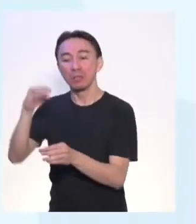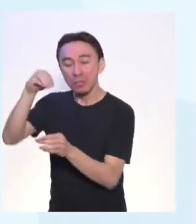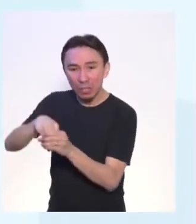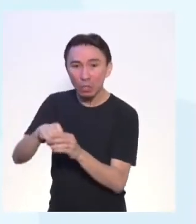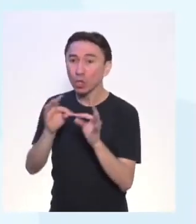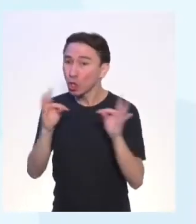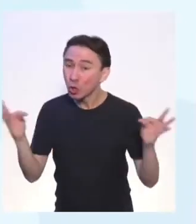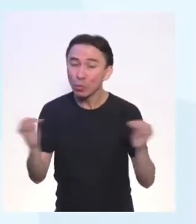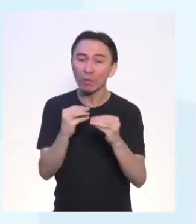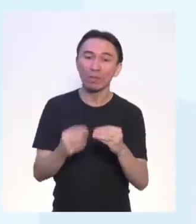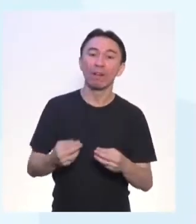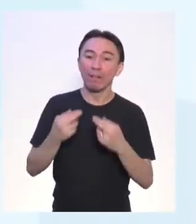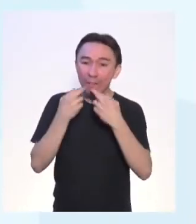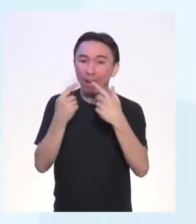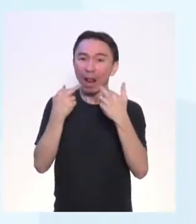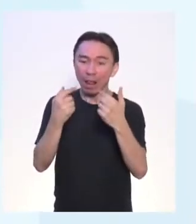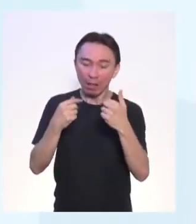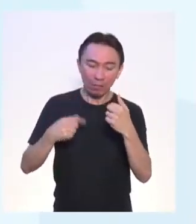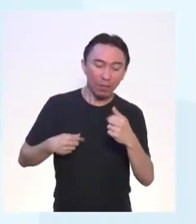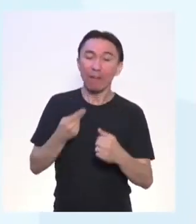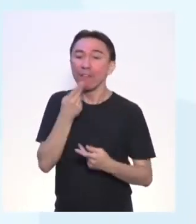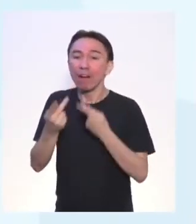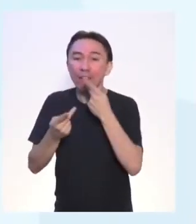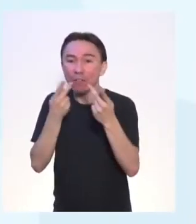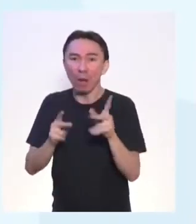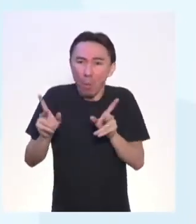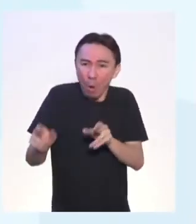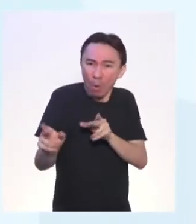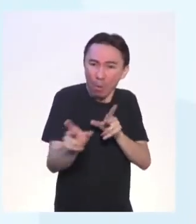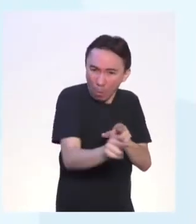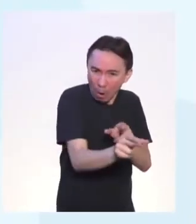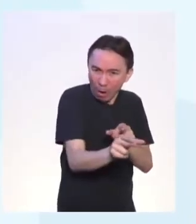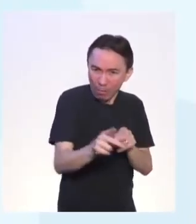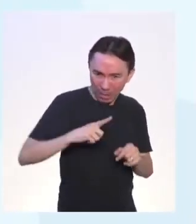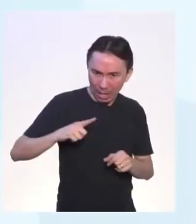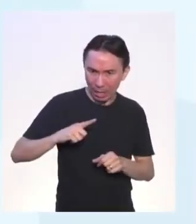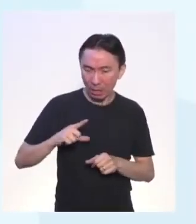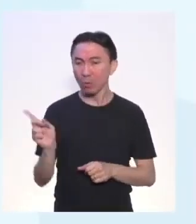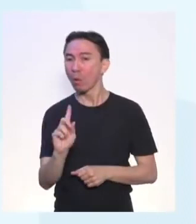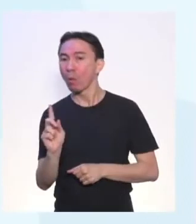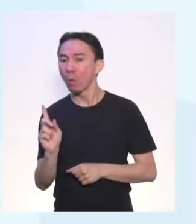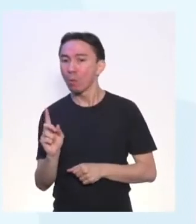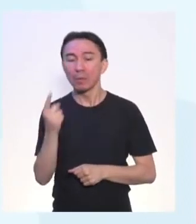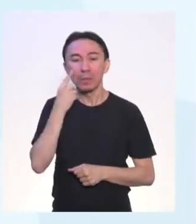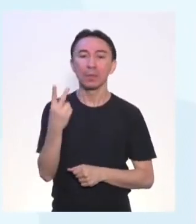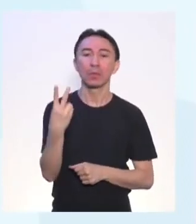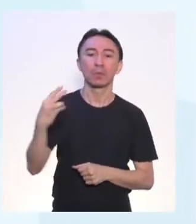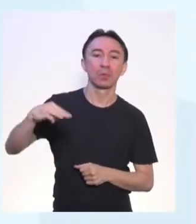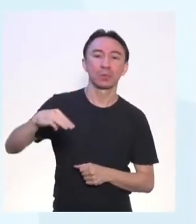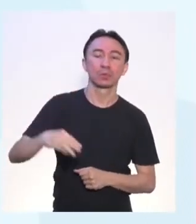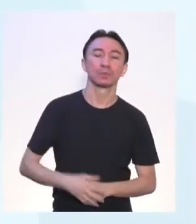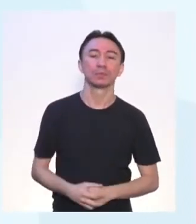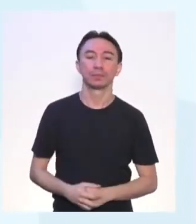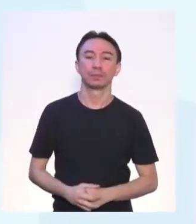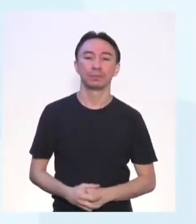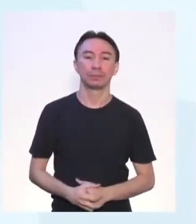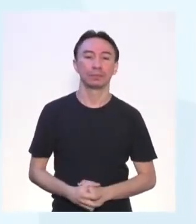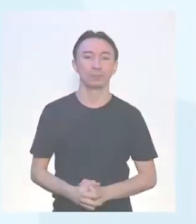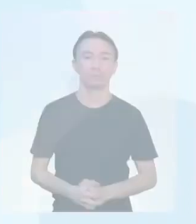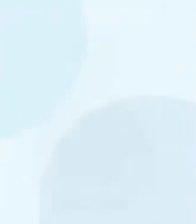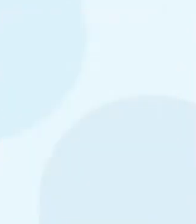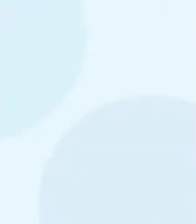não? E justifique. Sempre lembrando, né? Justifiquem, tá? Vamos lá, 2 minutinhos para vocês responderem.